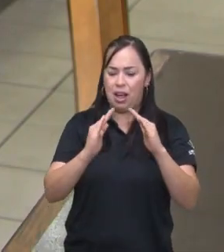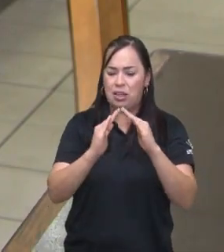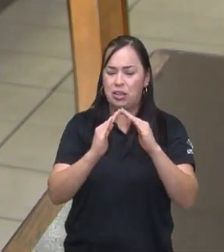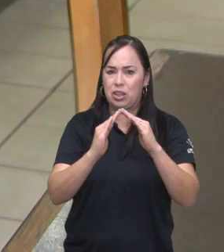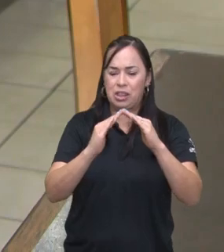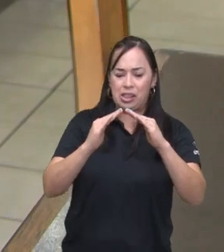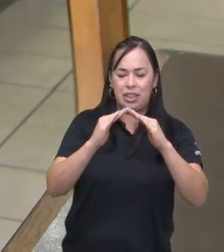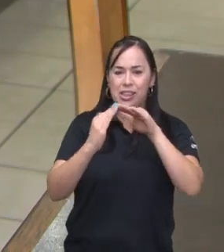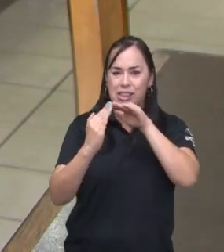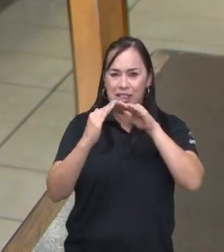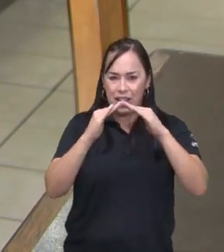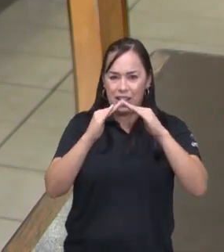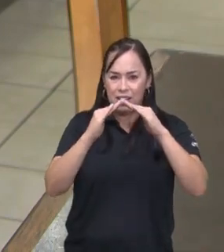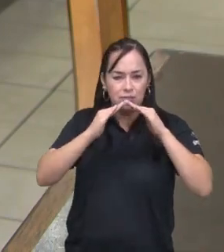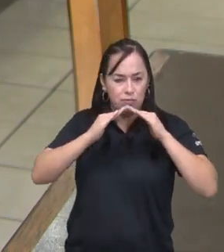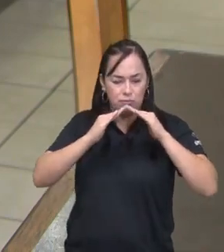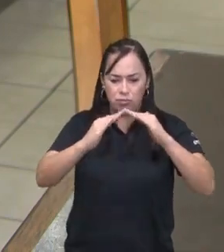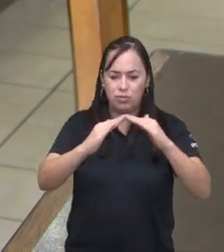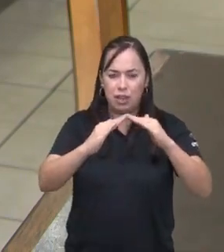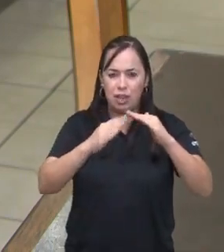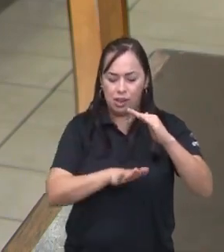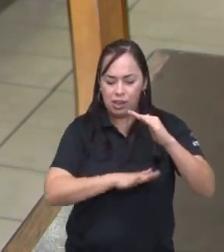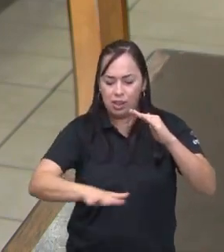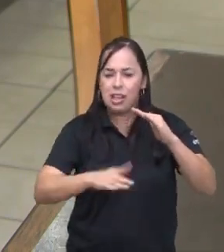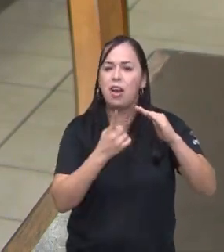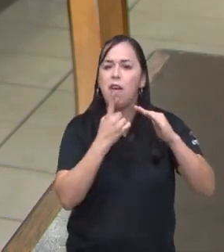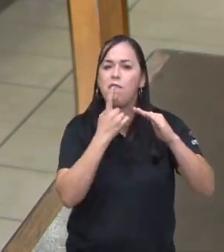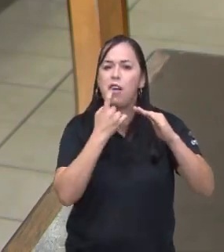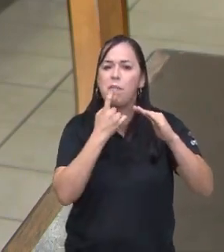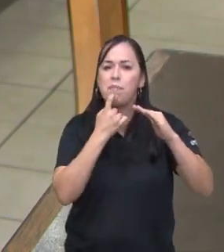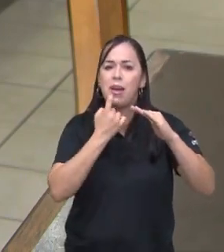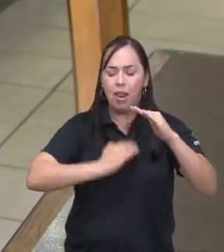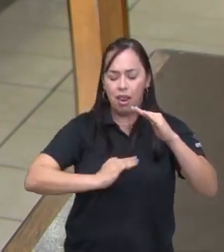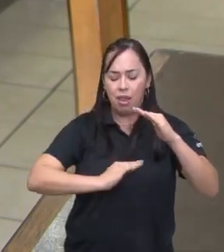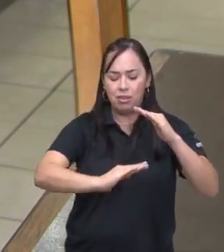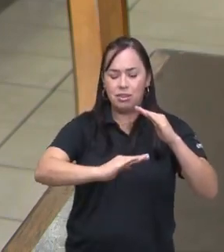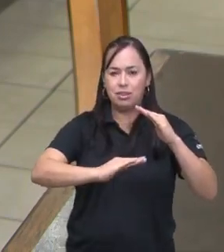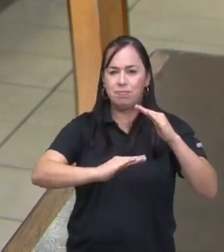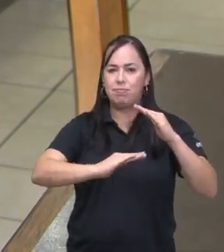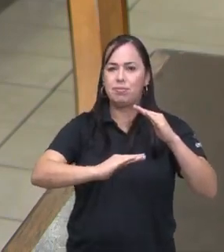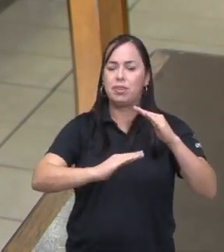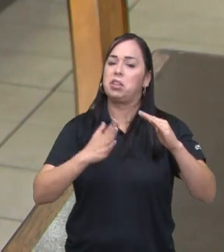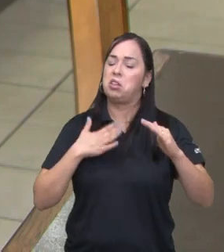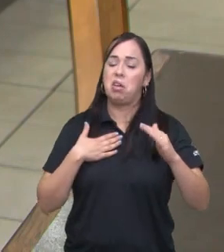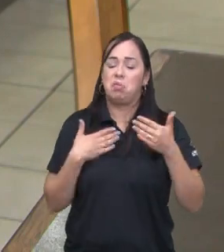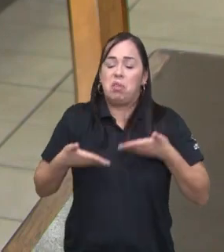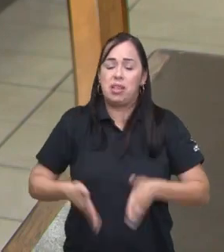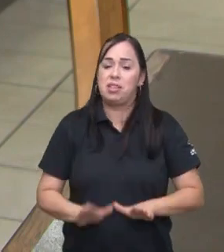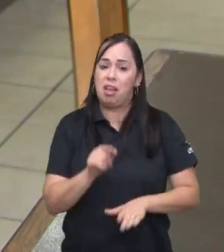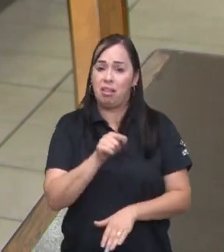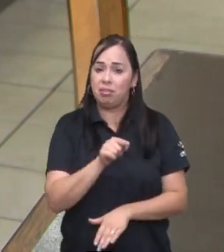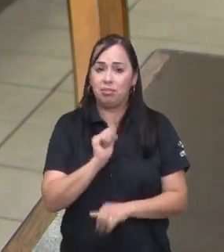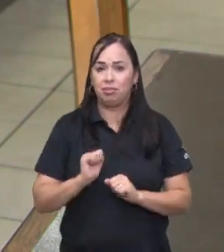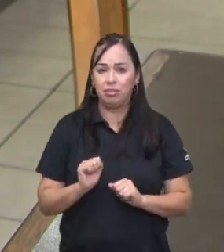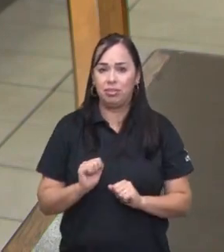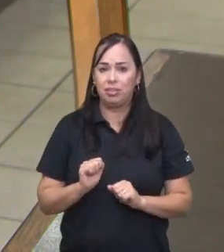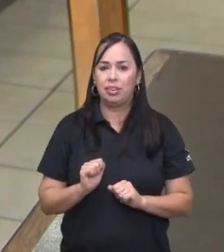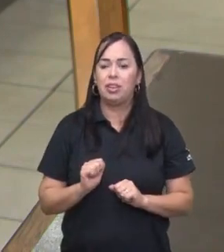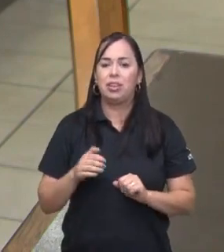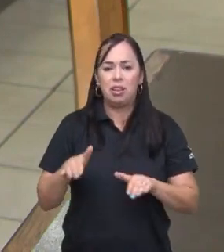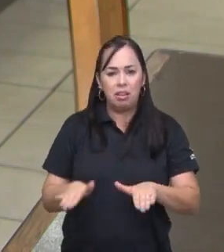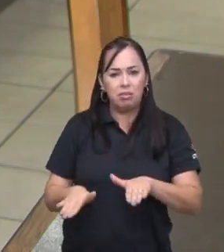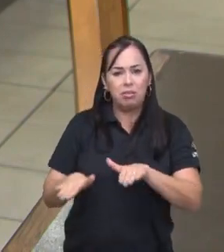o telhadão, chão de vermelhão. Ali eu fui criado nessa casa, assim, que foi uma das